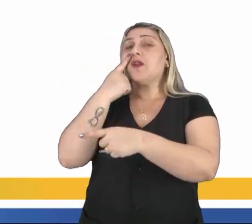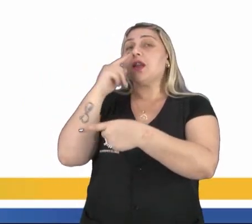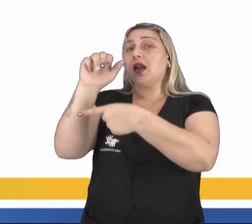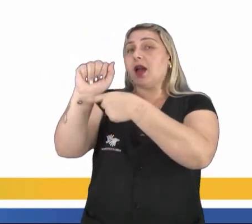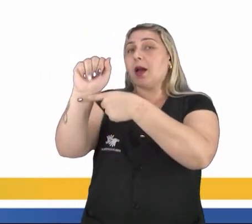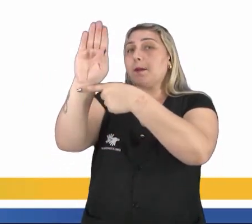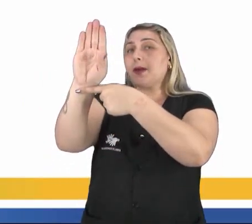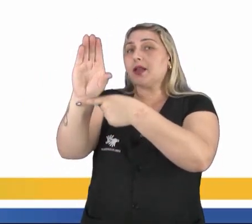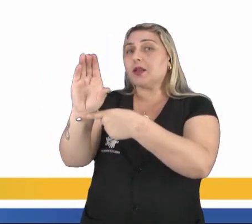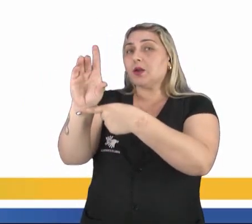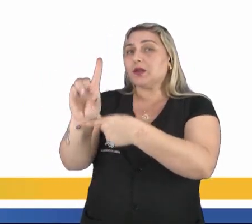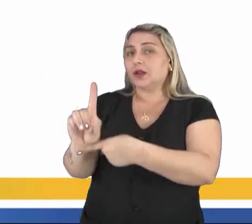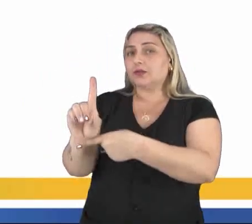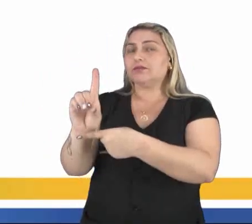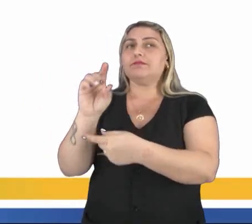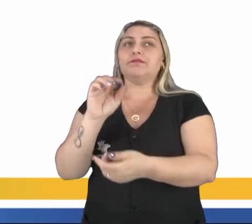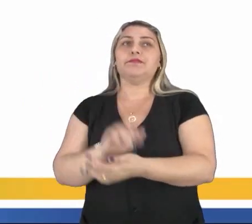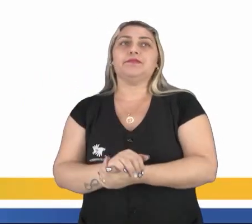aí.